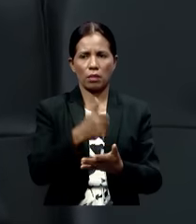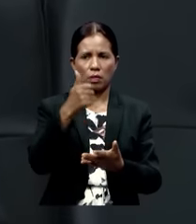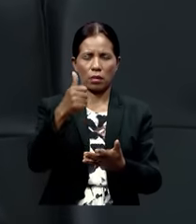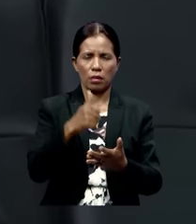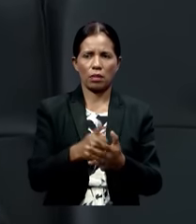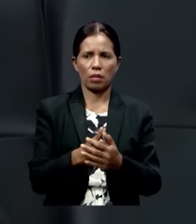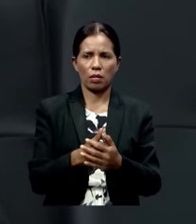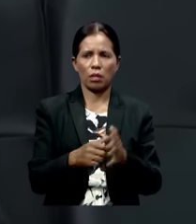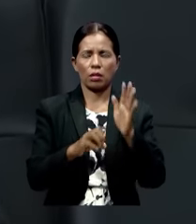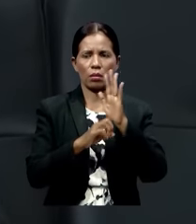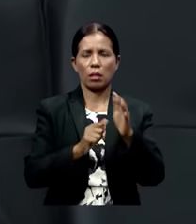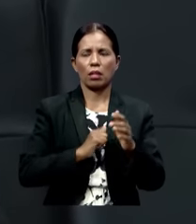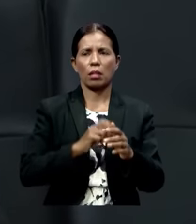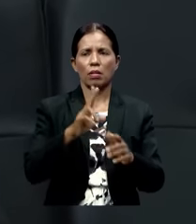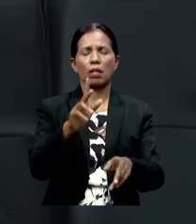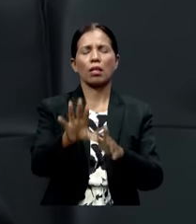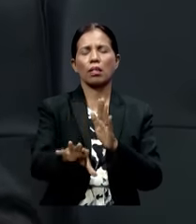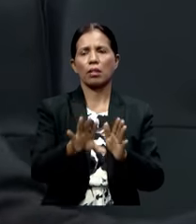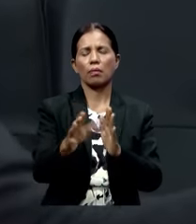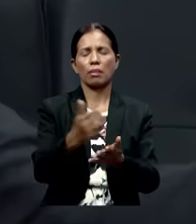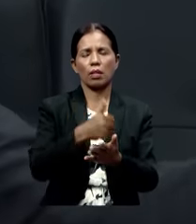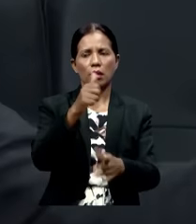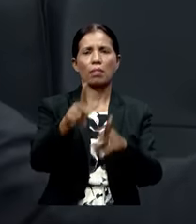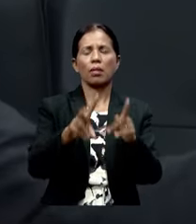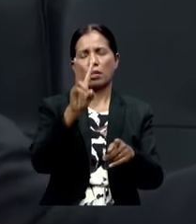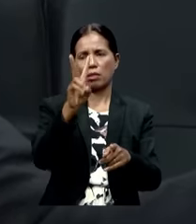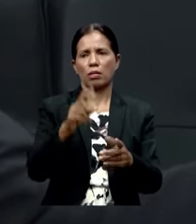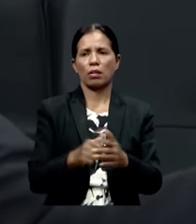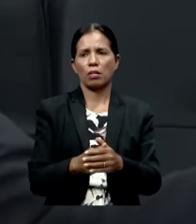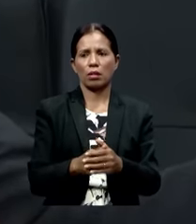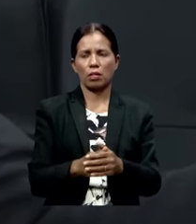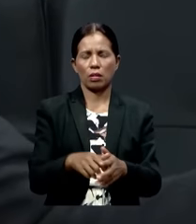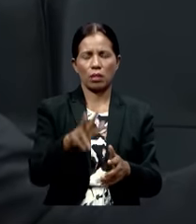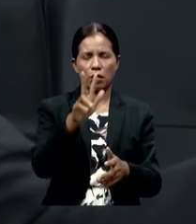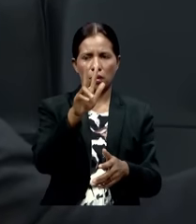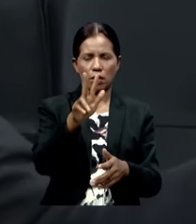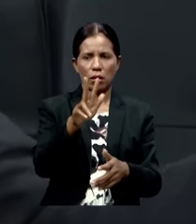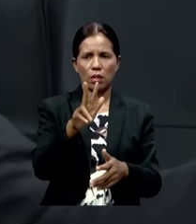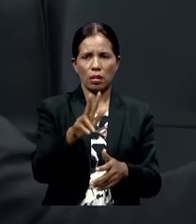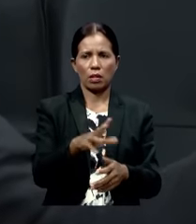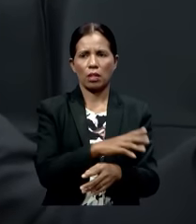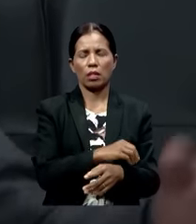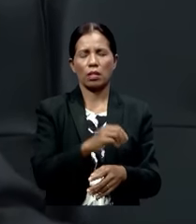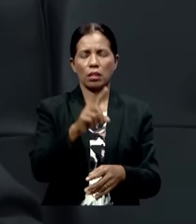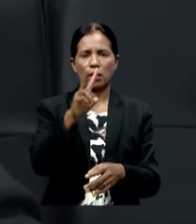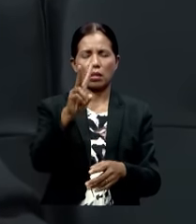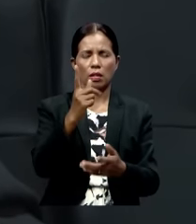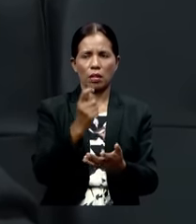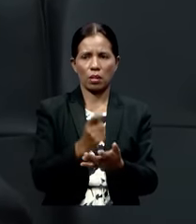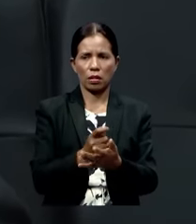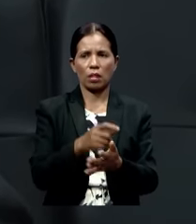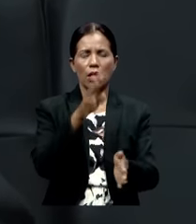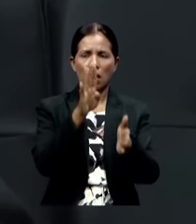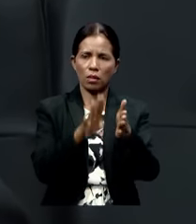por exemplo hansan ailio liudet emana em rua anta husi 3000 e tal, 3111 nene, nia diminui